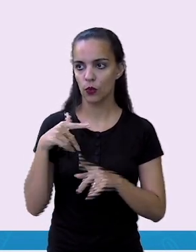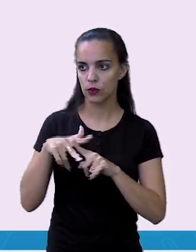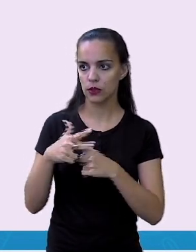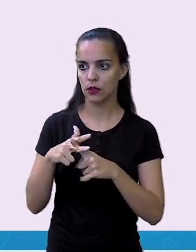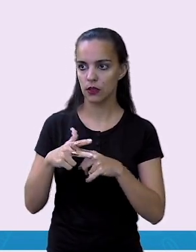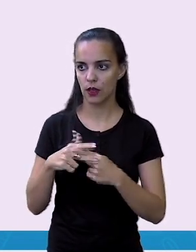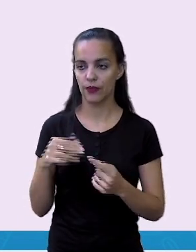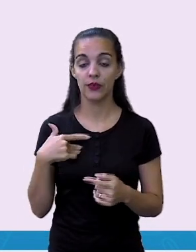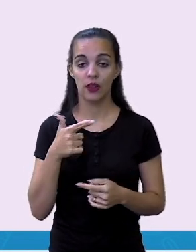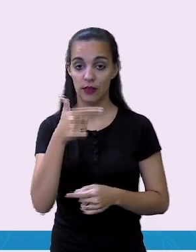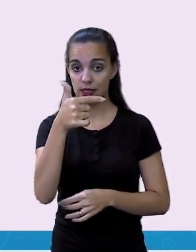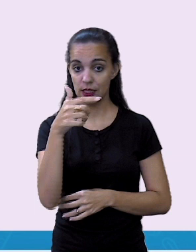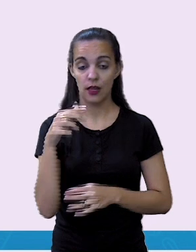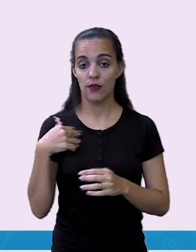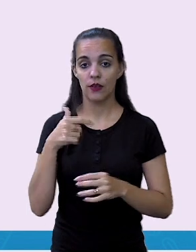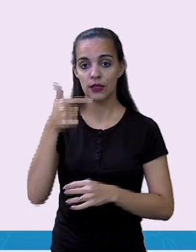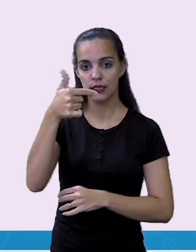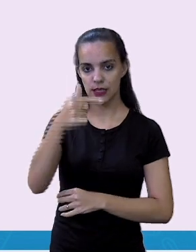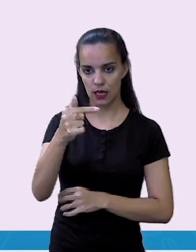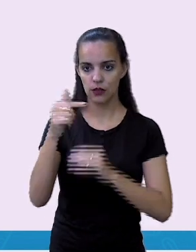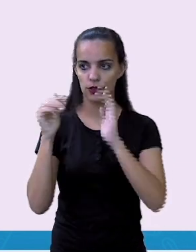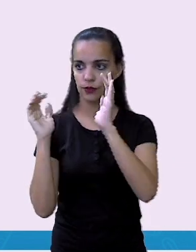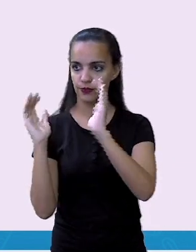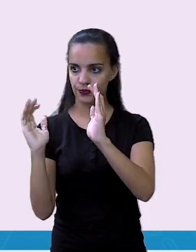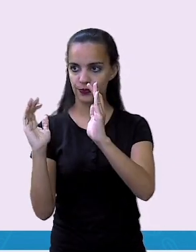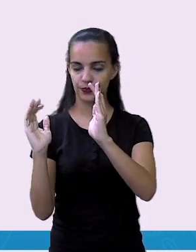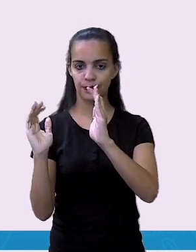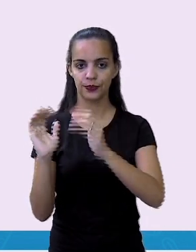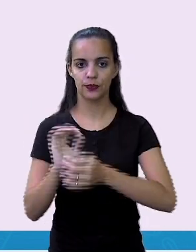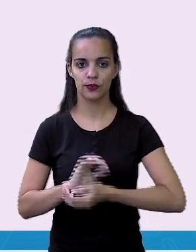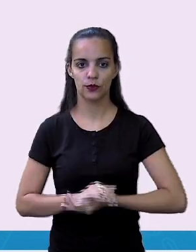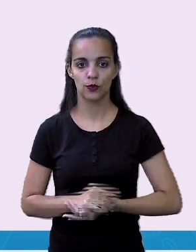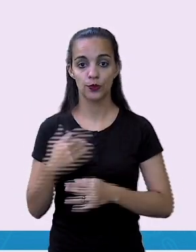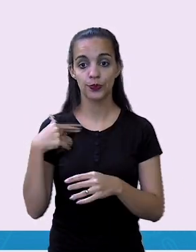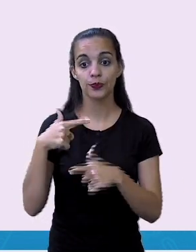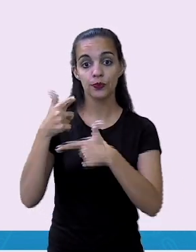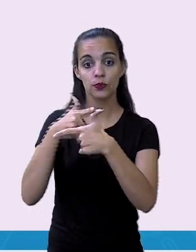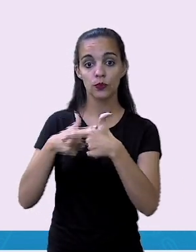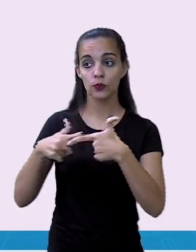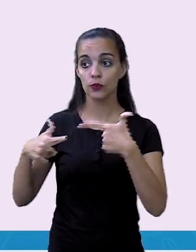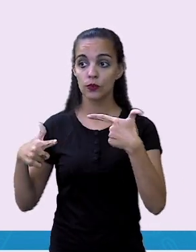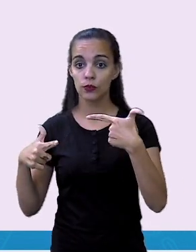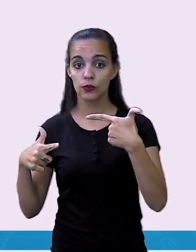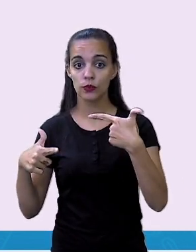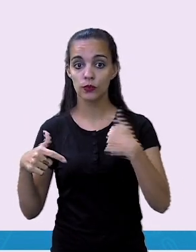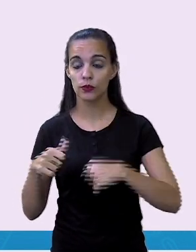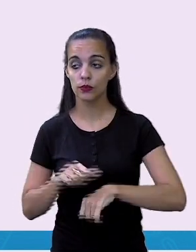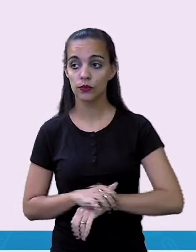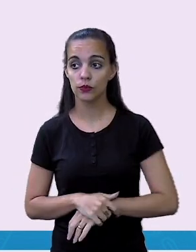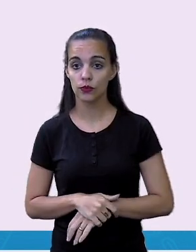o 7. 7A dividido por